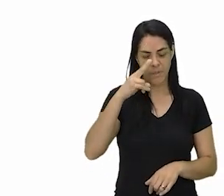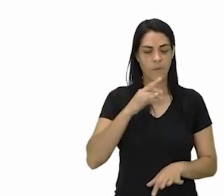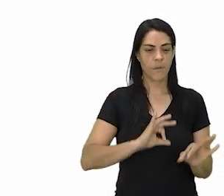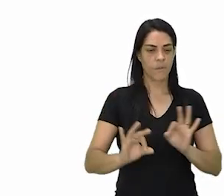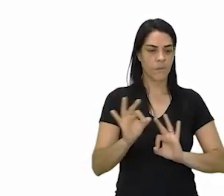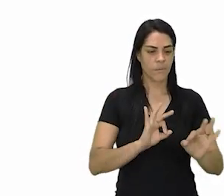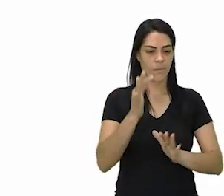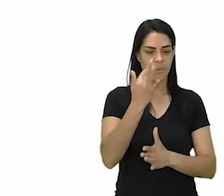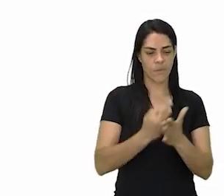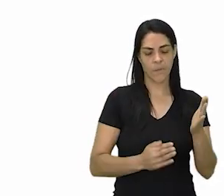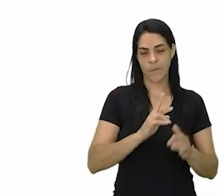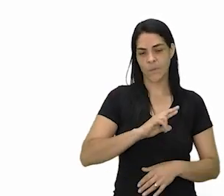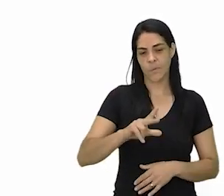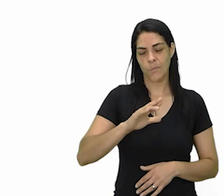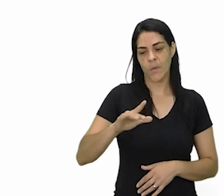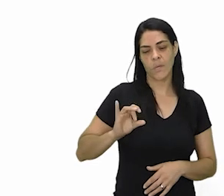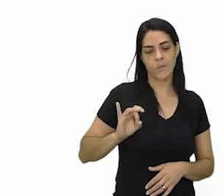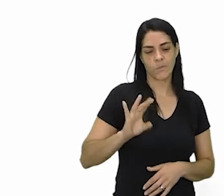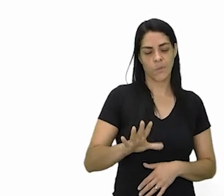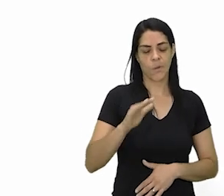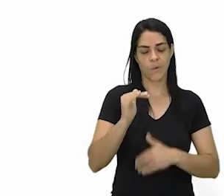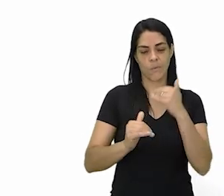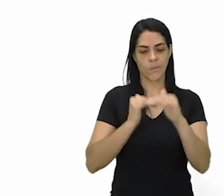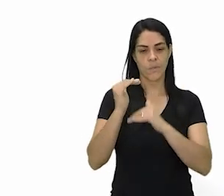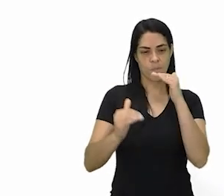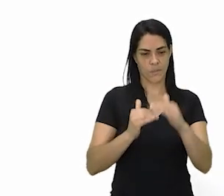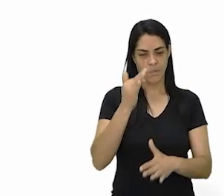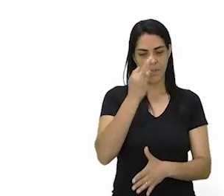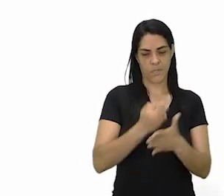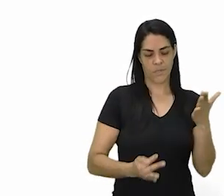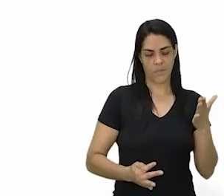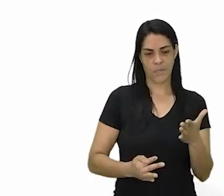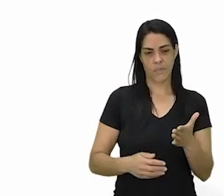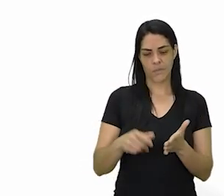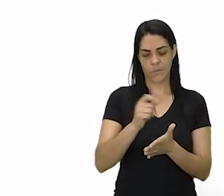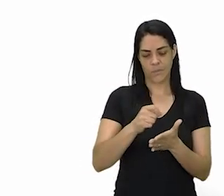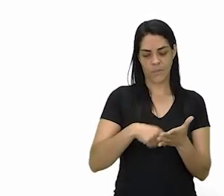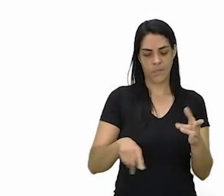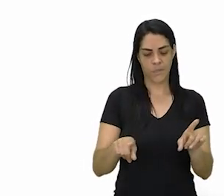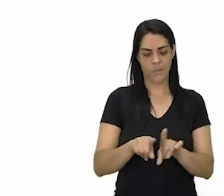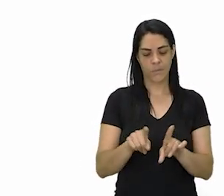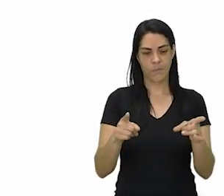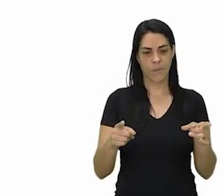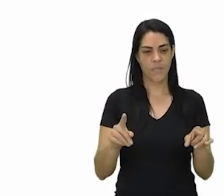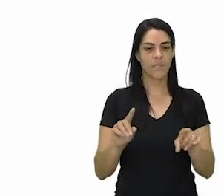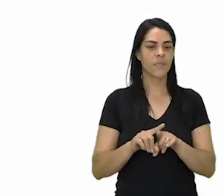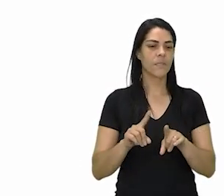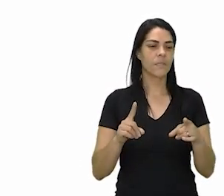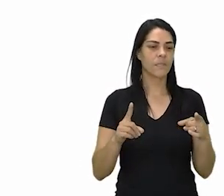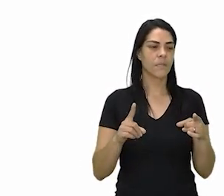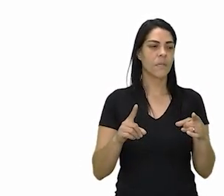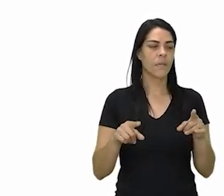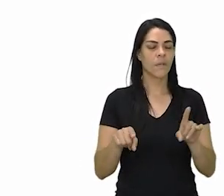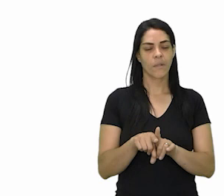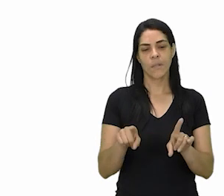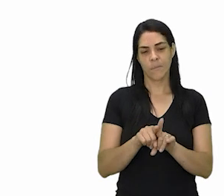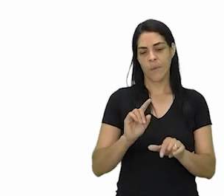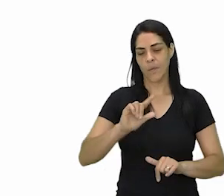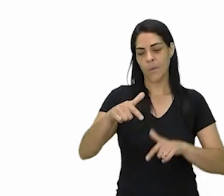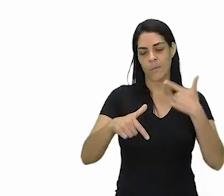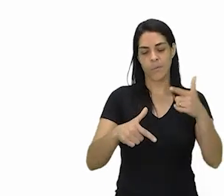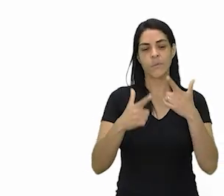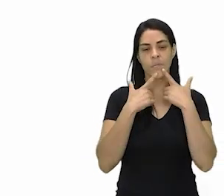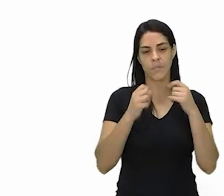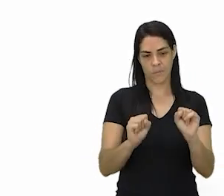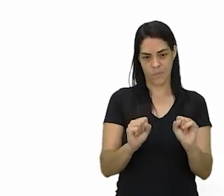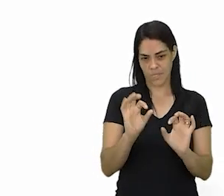textos não é só produzir textos escritos, é também produzir textos que incluam outras linguagens,